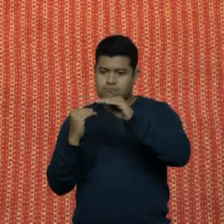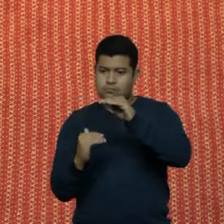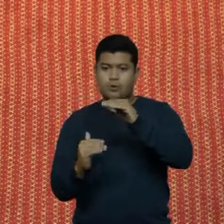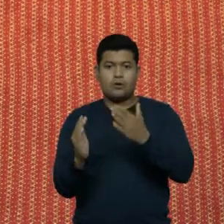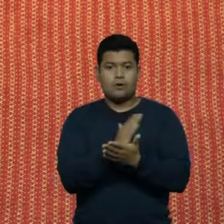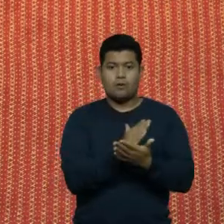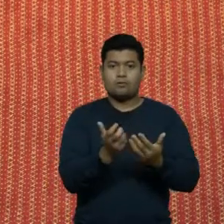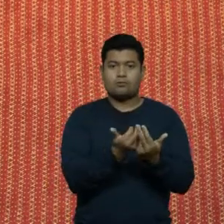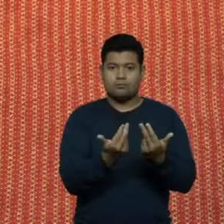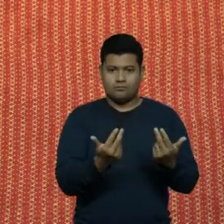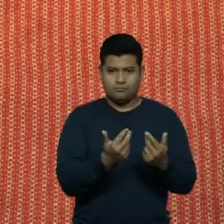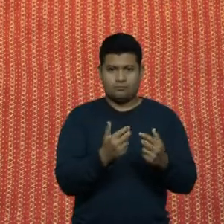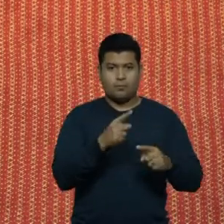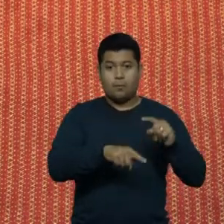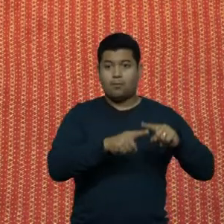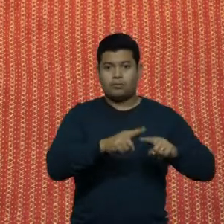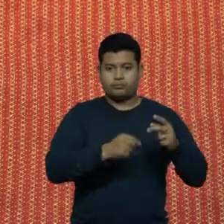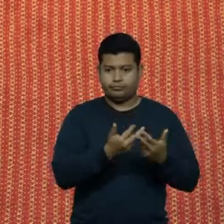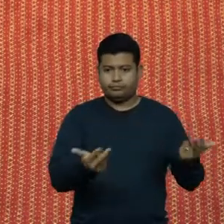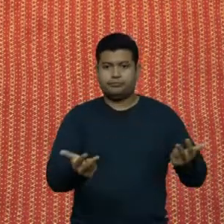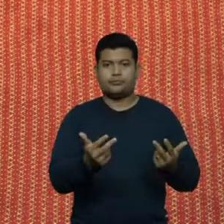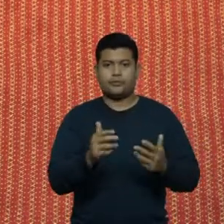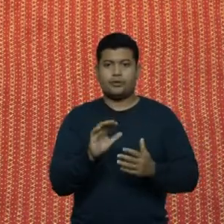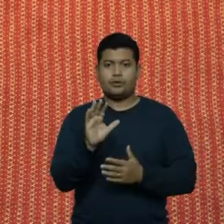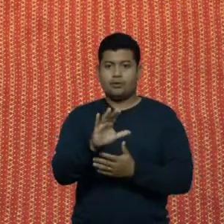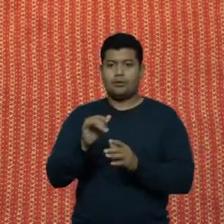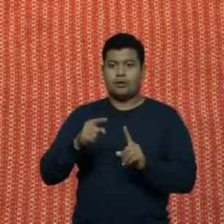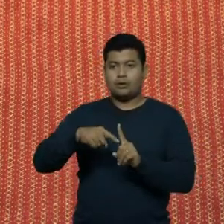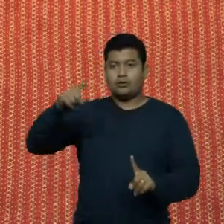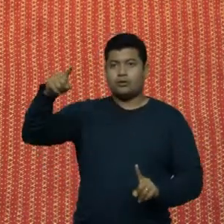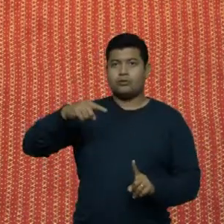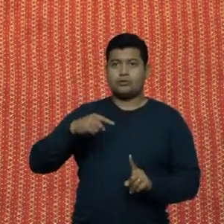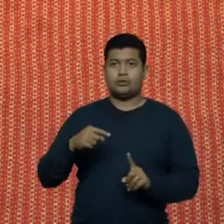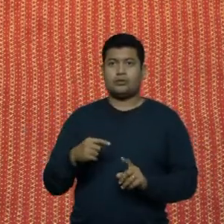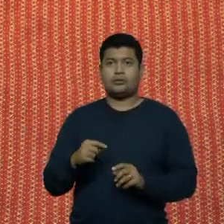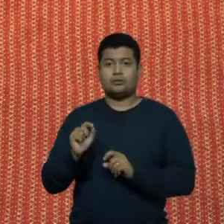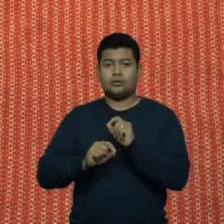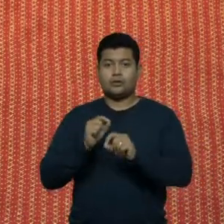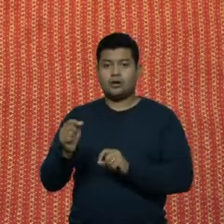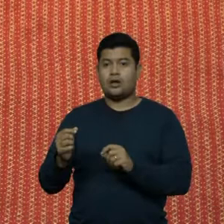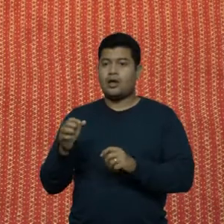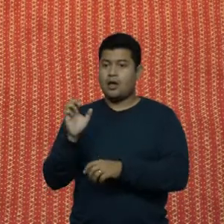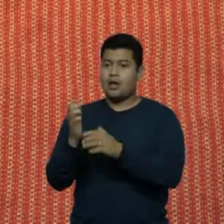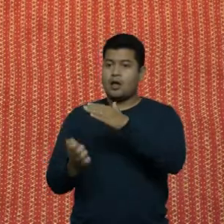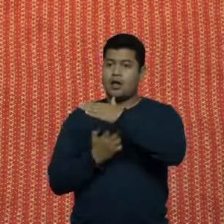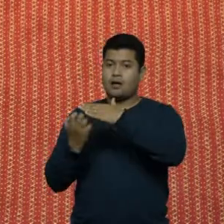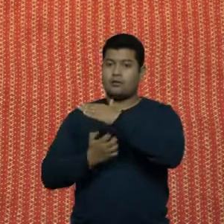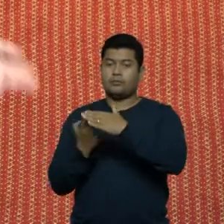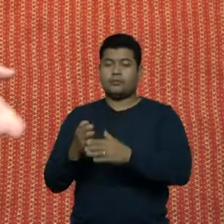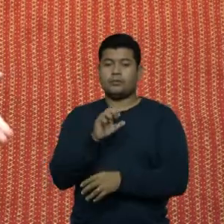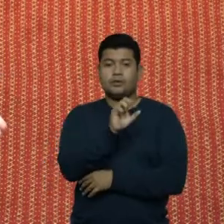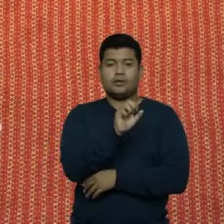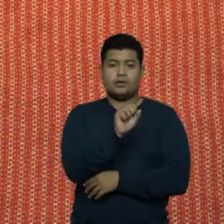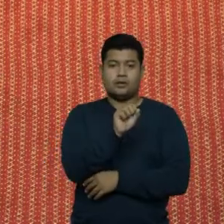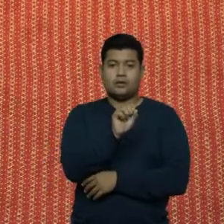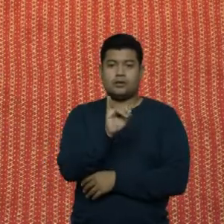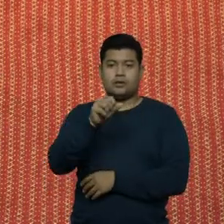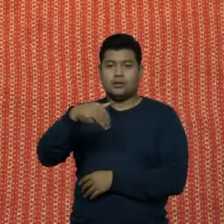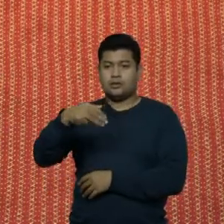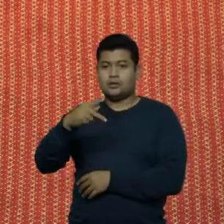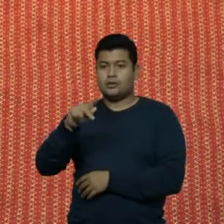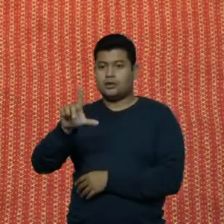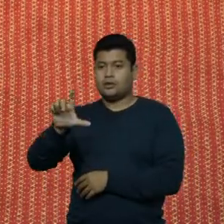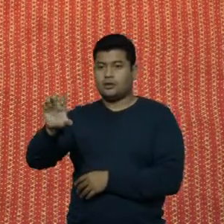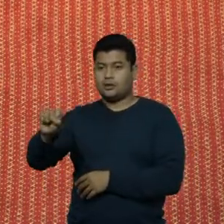os dados sobre o número de estabelecimentos são os dados das empresas que estão no simples e as que estão fora do simples